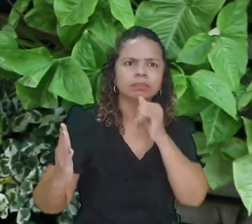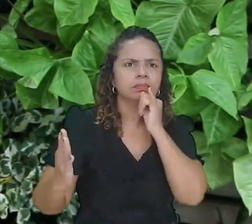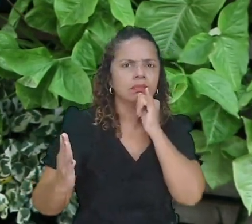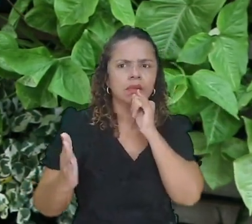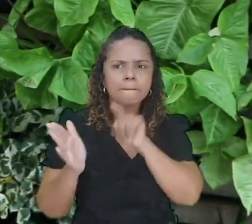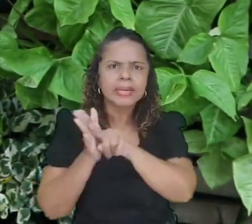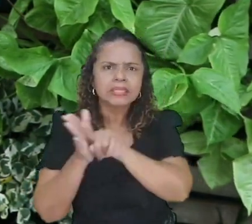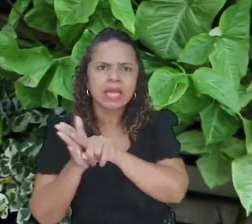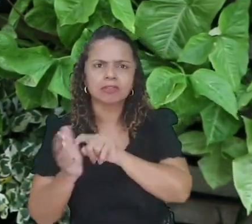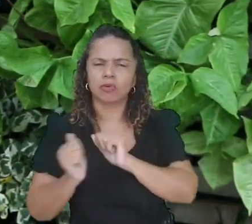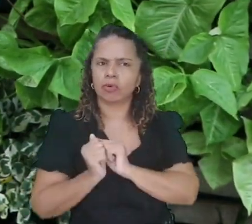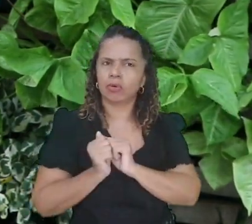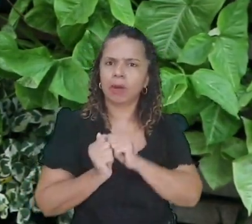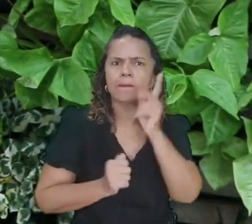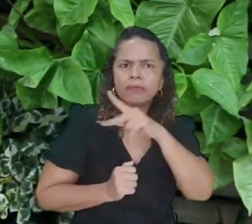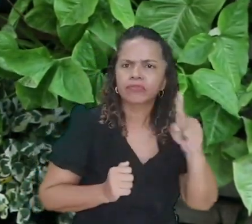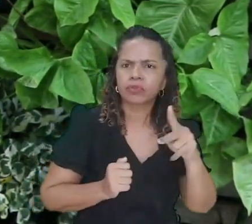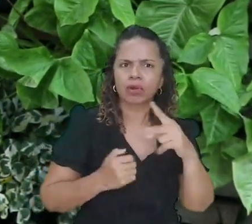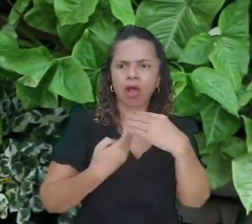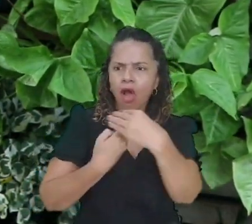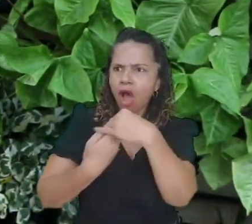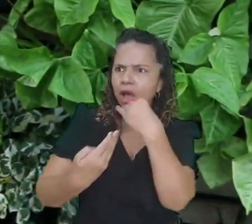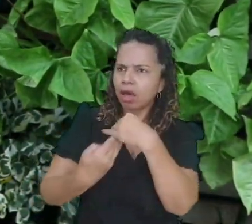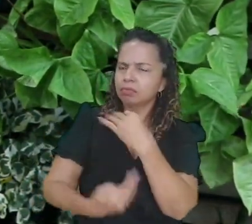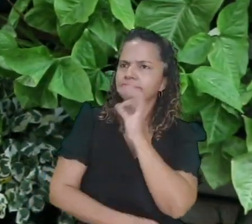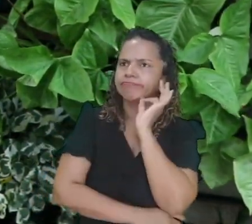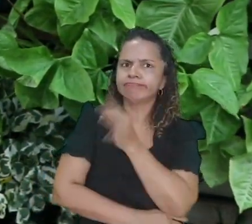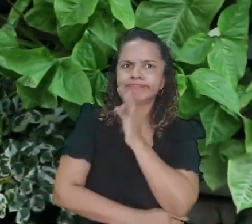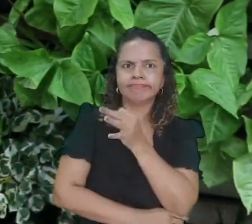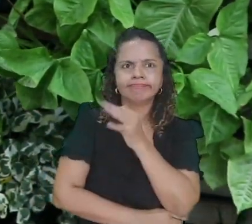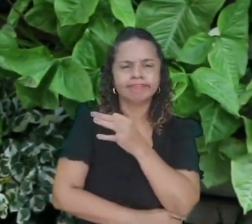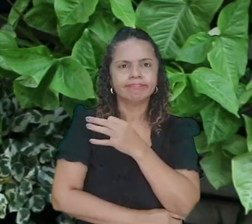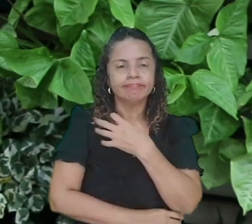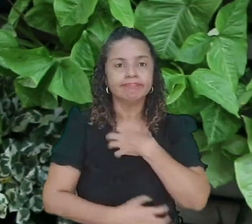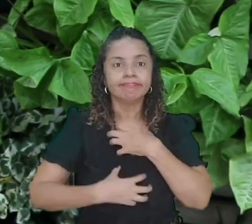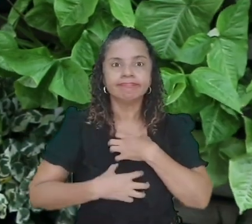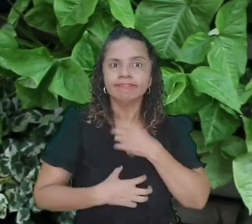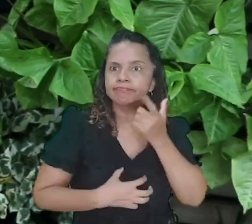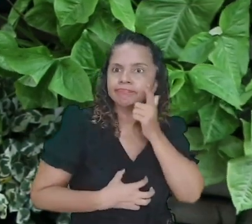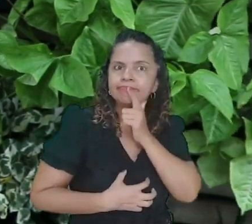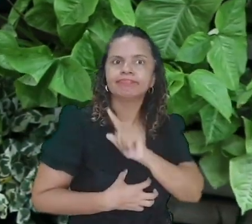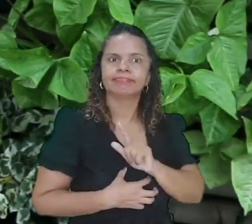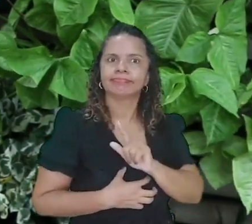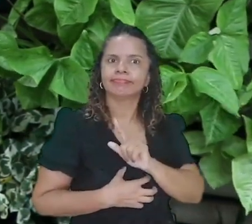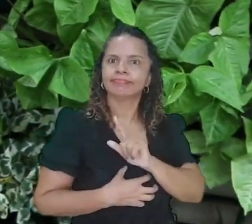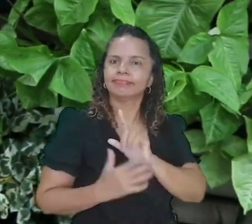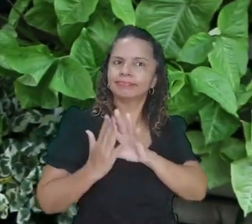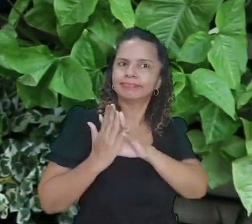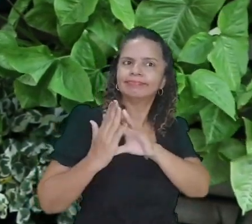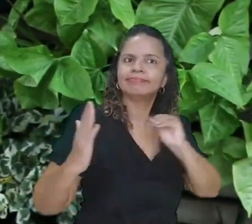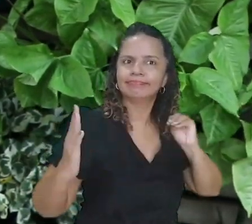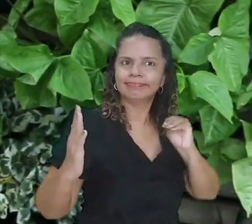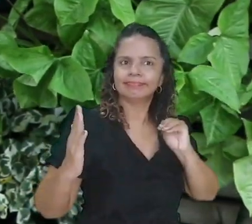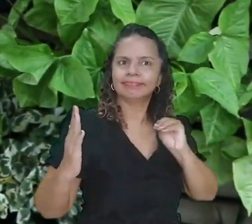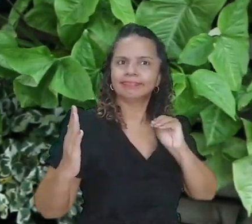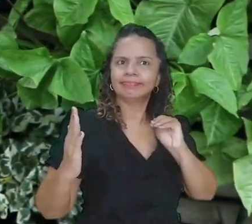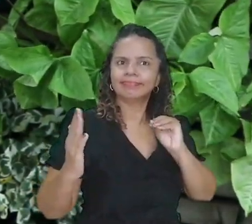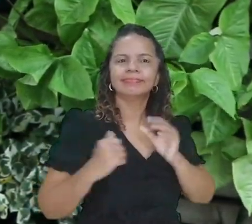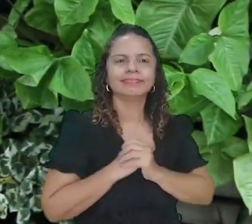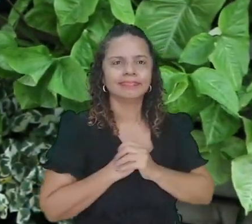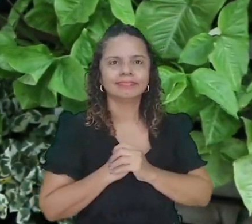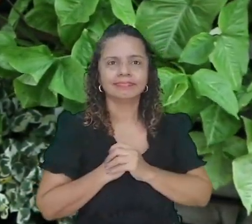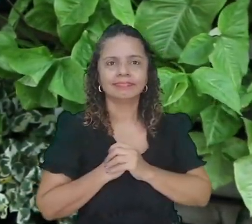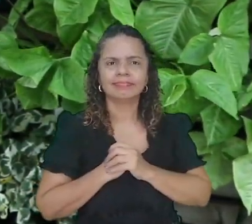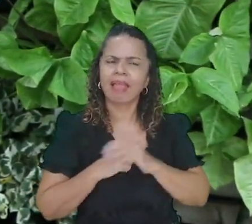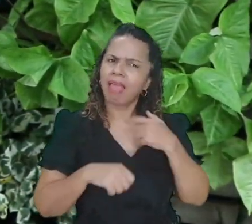uma pesquisadora, uma professora, uma orientadora, né, para se espelhar ou para se visualizar,